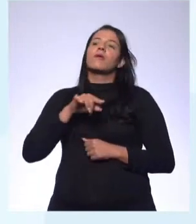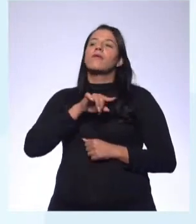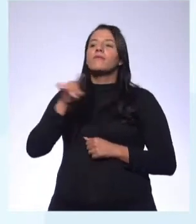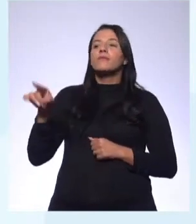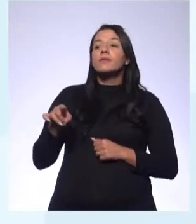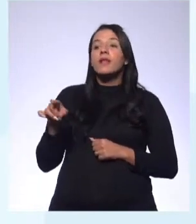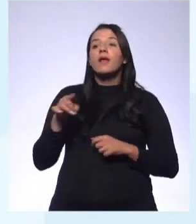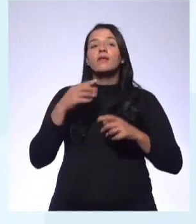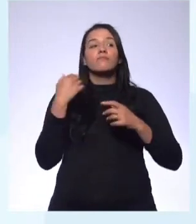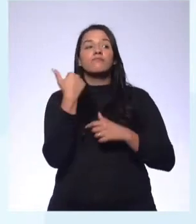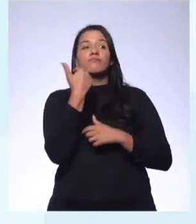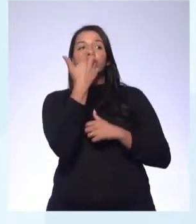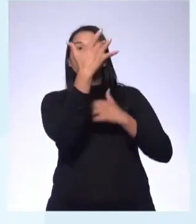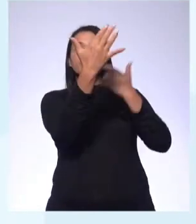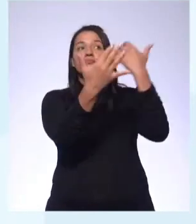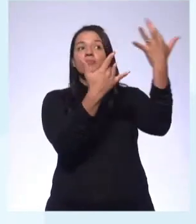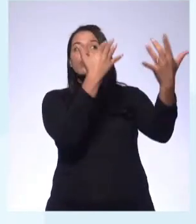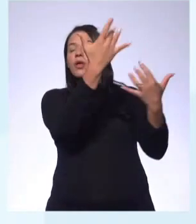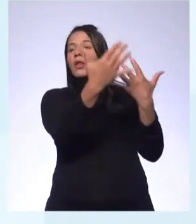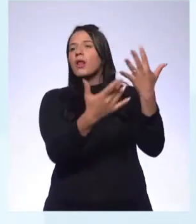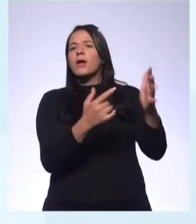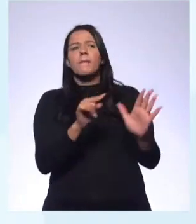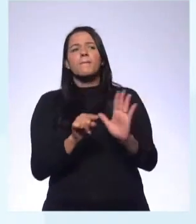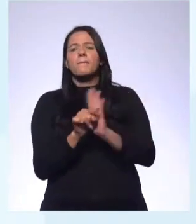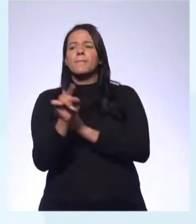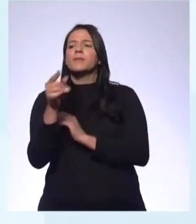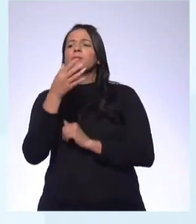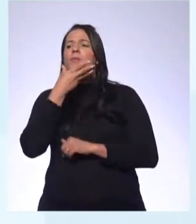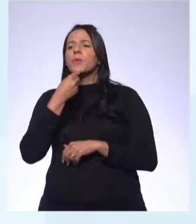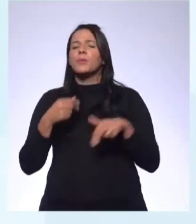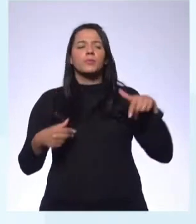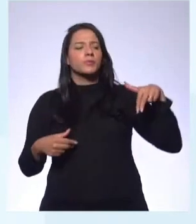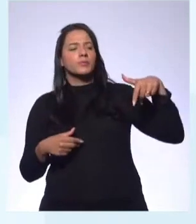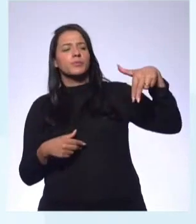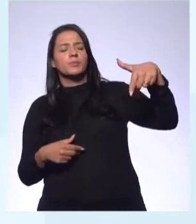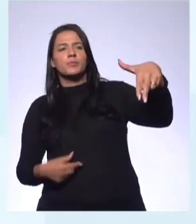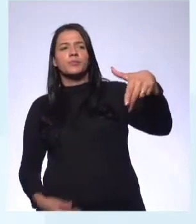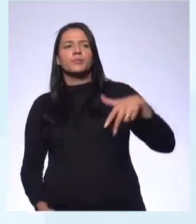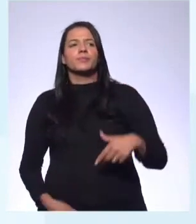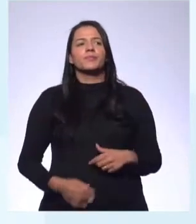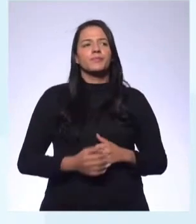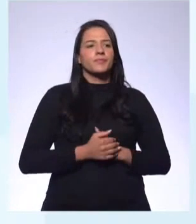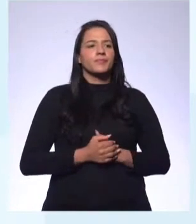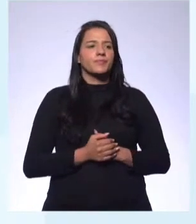nas tendas? Pergunta um homem enquanto andam.